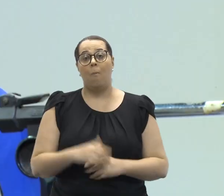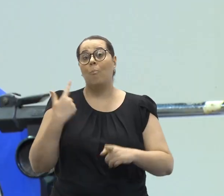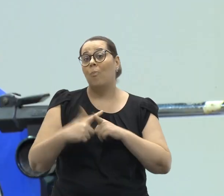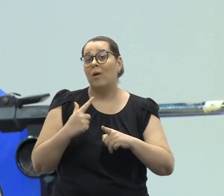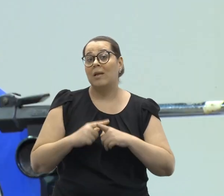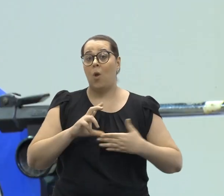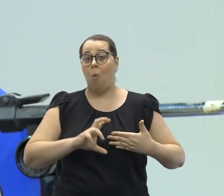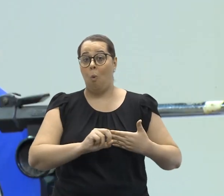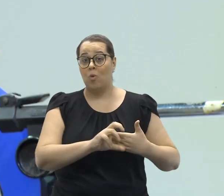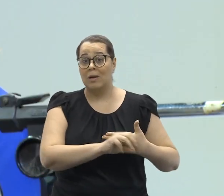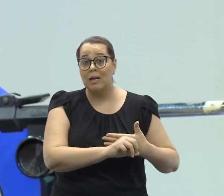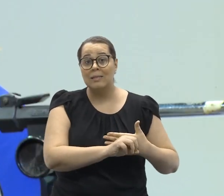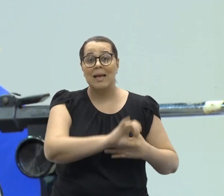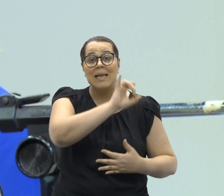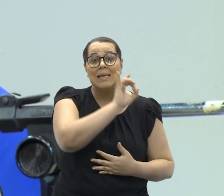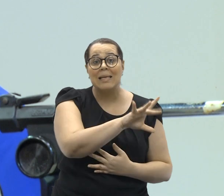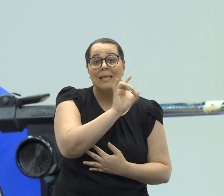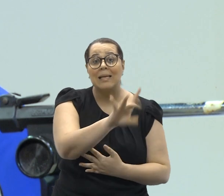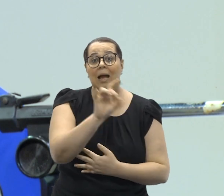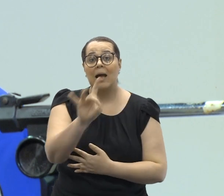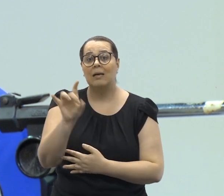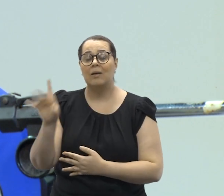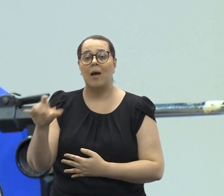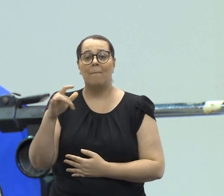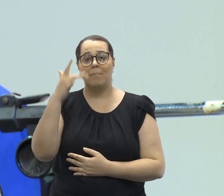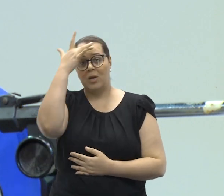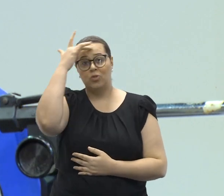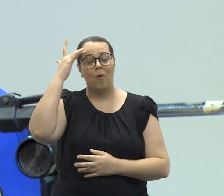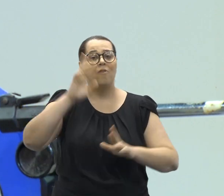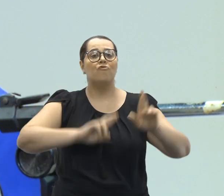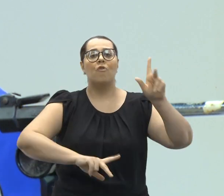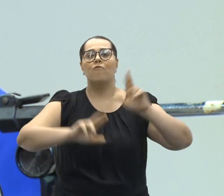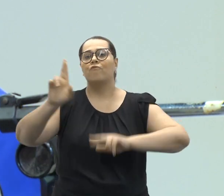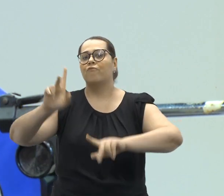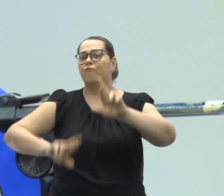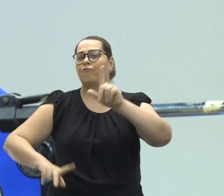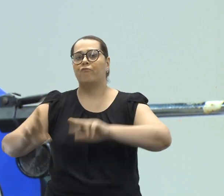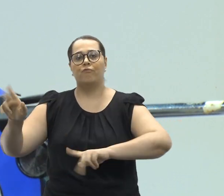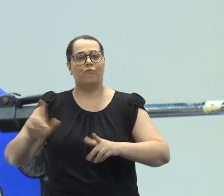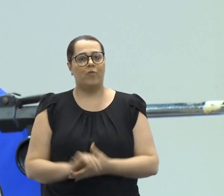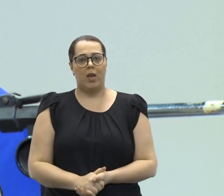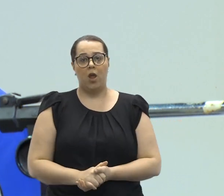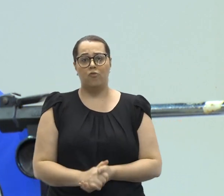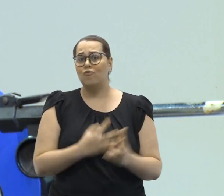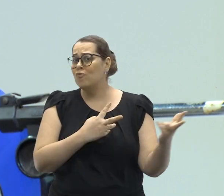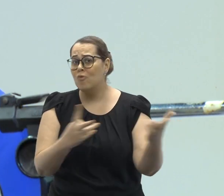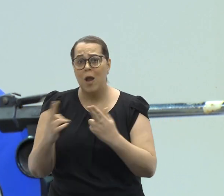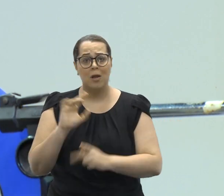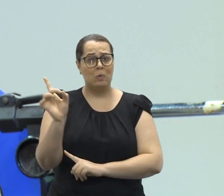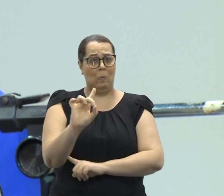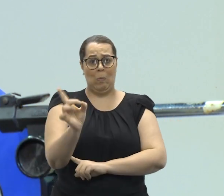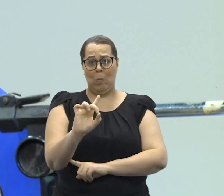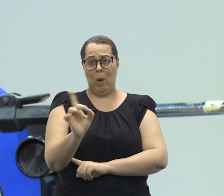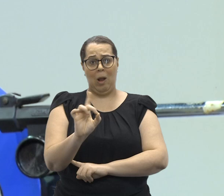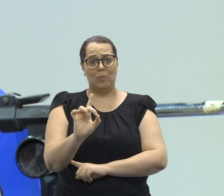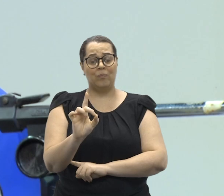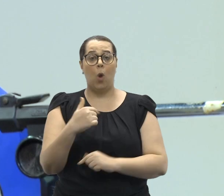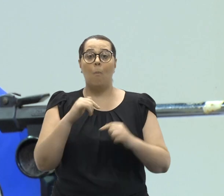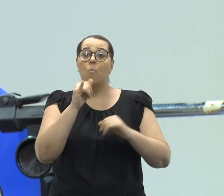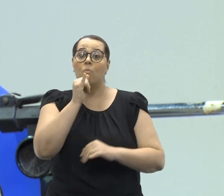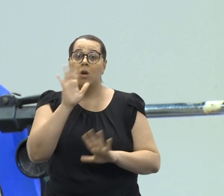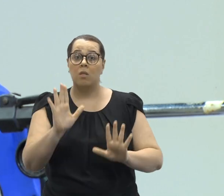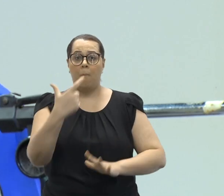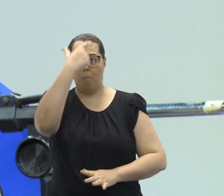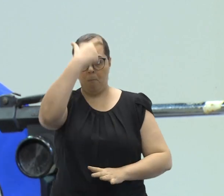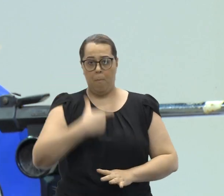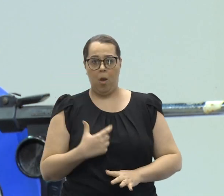cada pessoa, ele tem uma evolução. É totalmente diferente. Um caso que, por exemplo, no meu